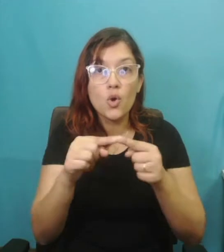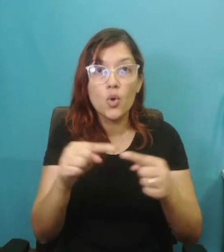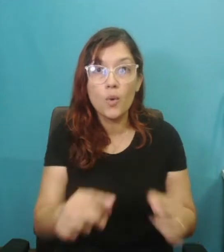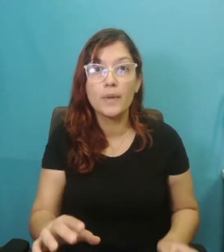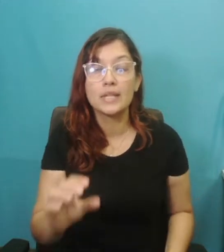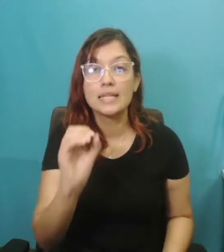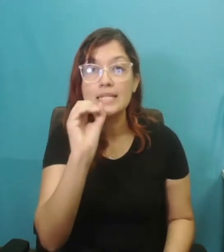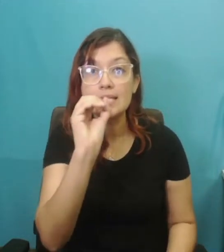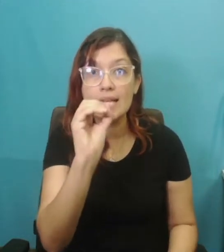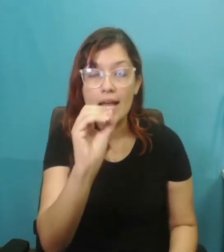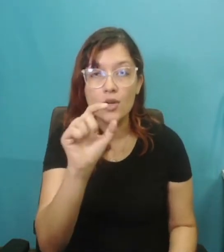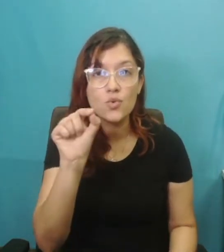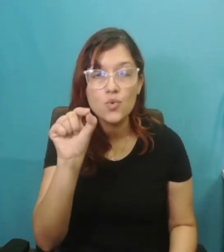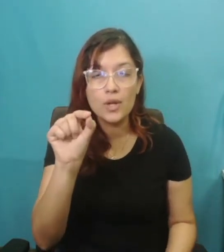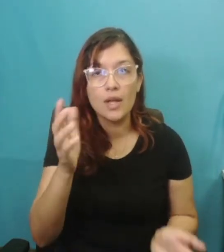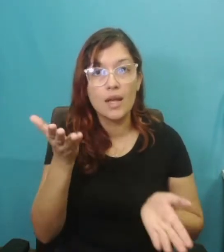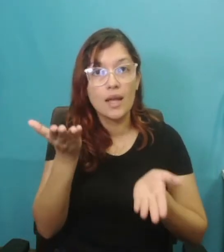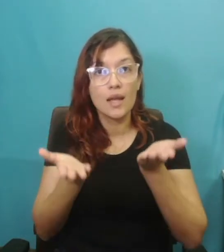No momento 1,